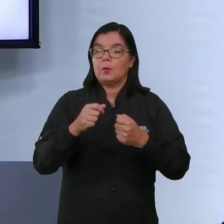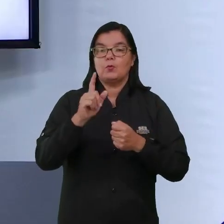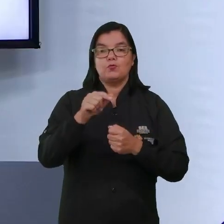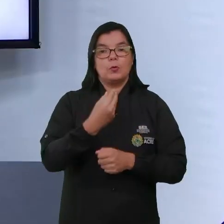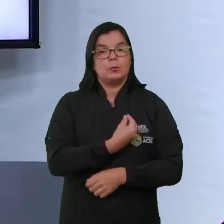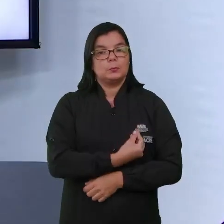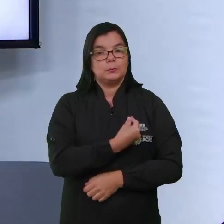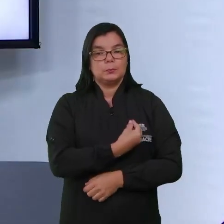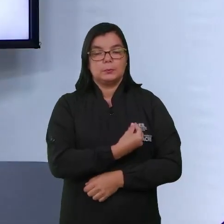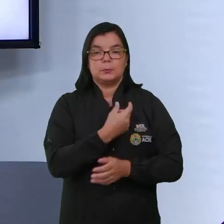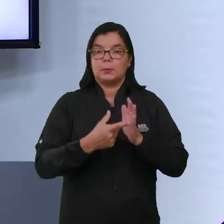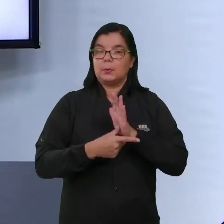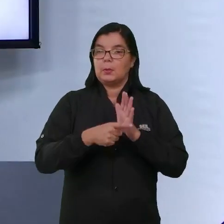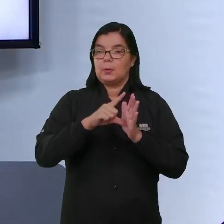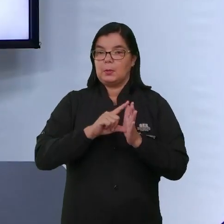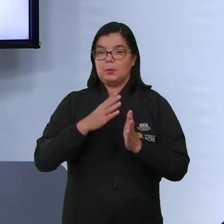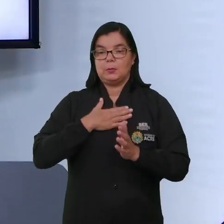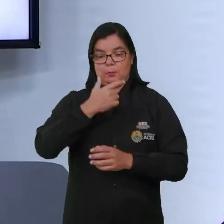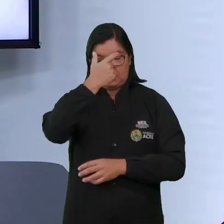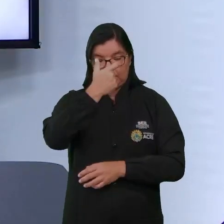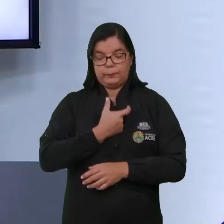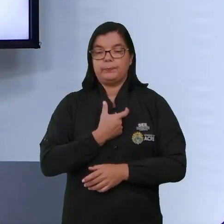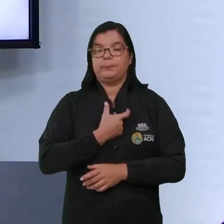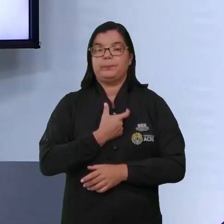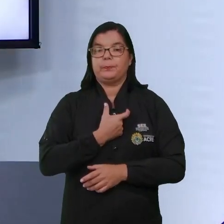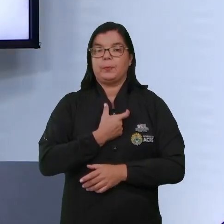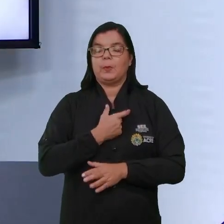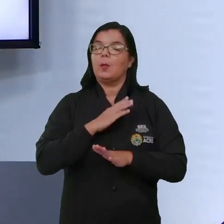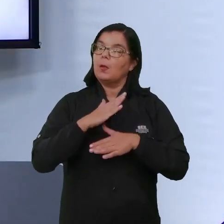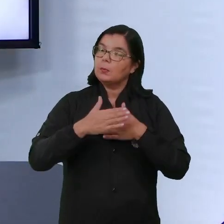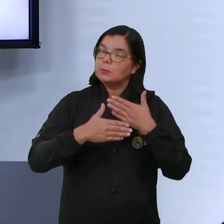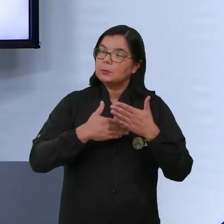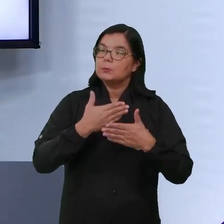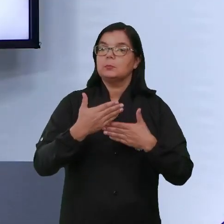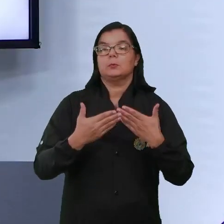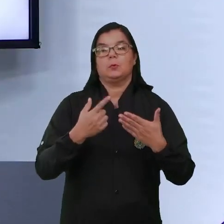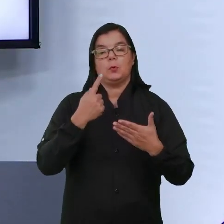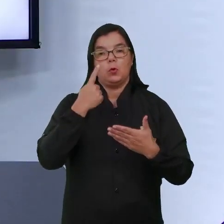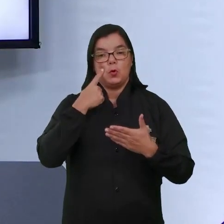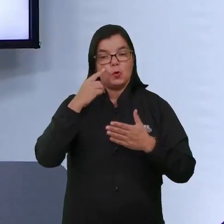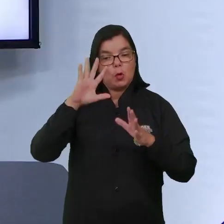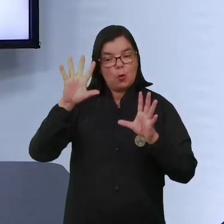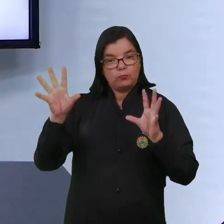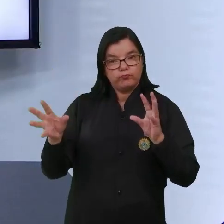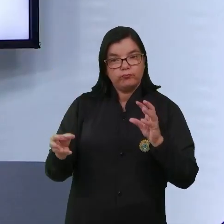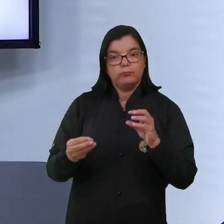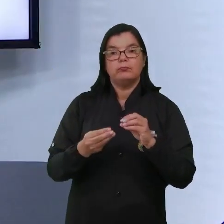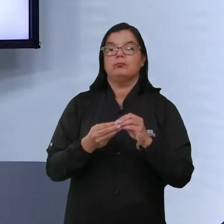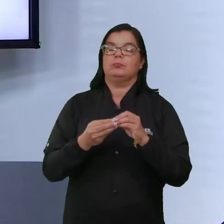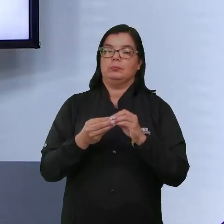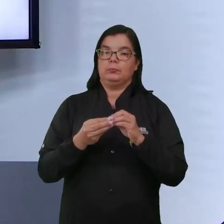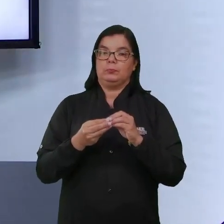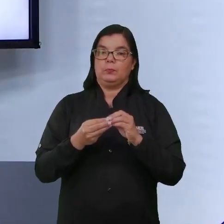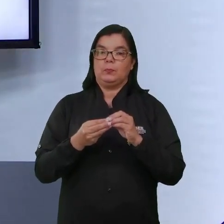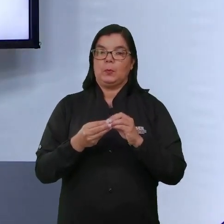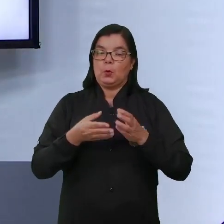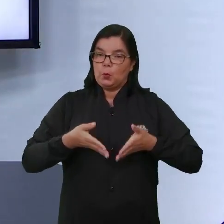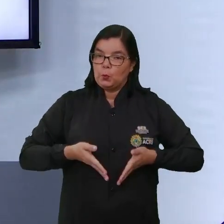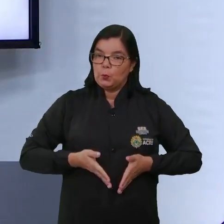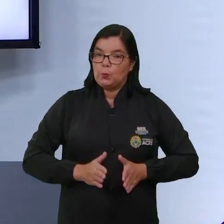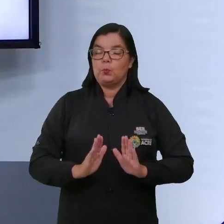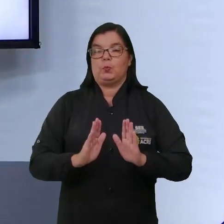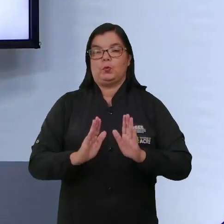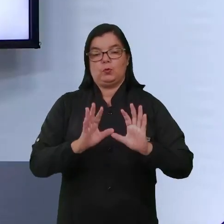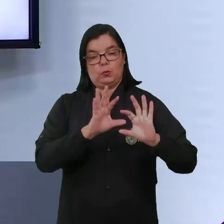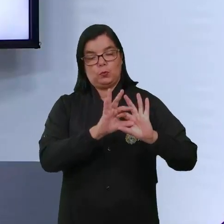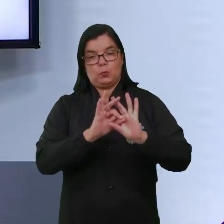já existe antes da minha pessoa. E a partir do momento em que eu me insiro, através do meu nascimento